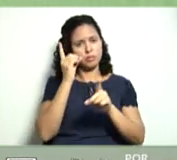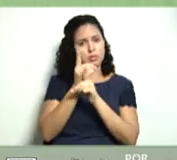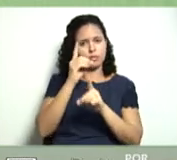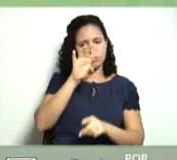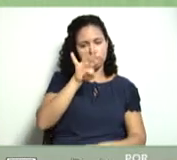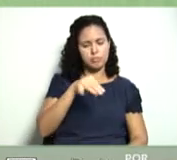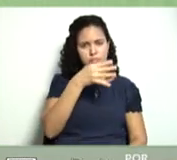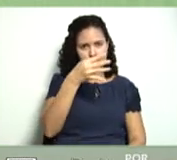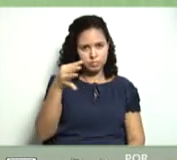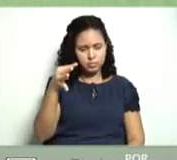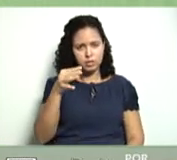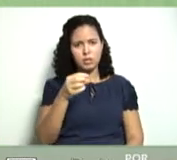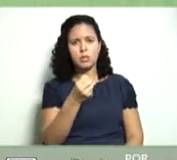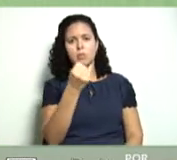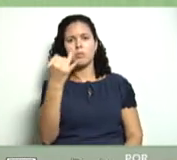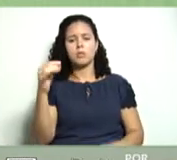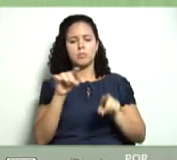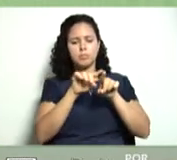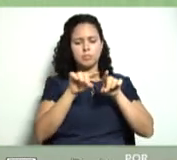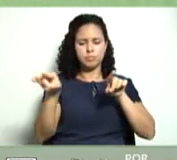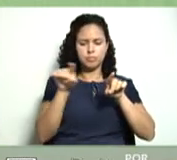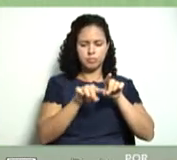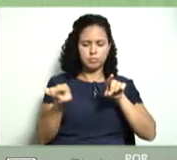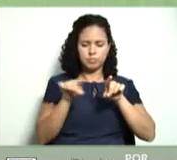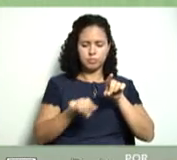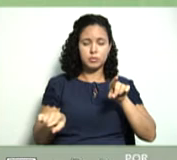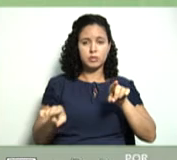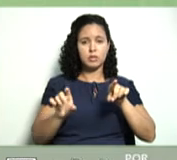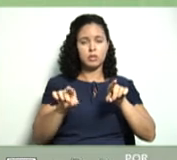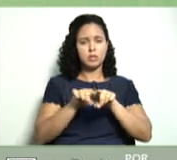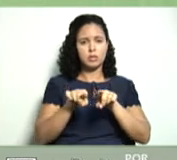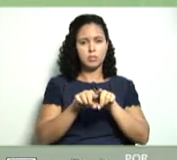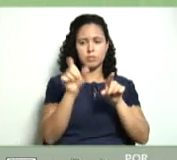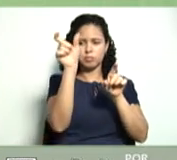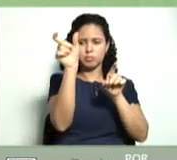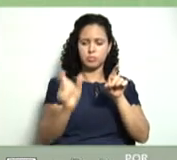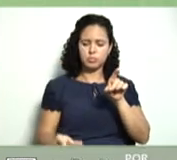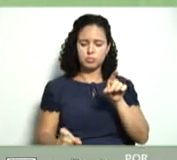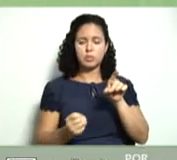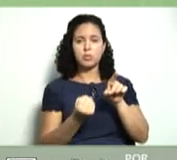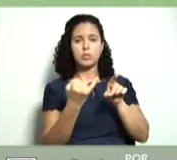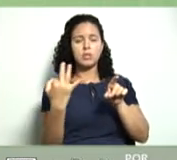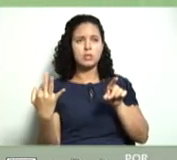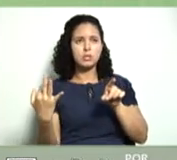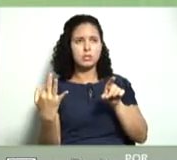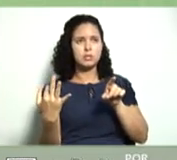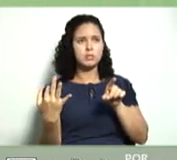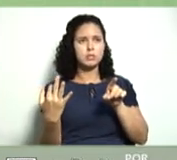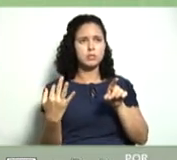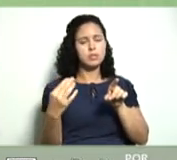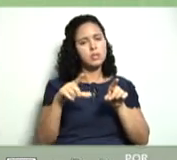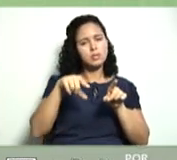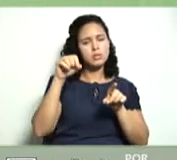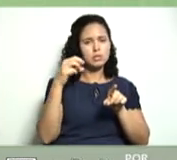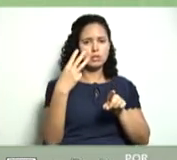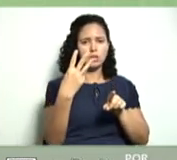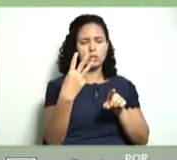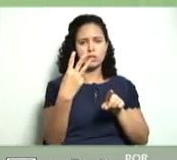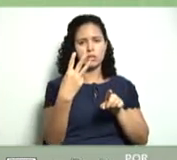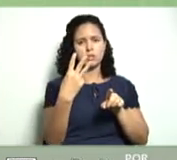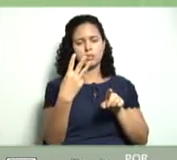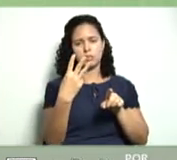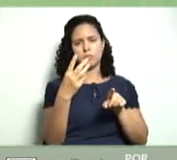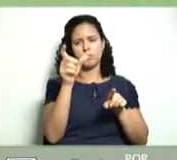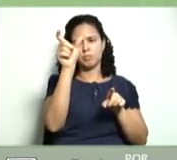tem que ter quantas linhas e quantas coluna você pode ver por aqui ó ó qual quero com 13 3 colunas